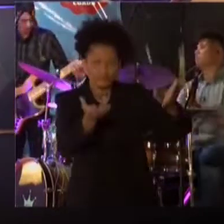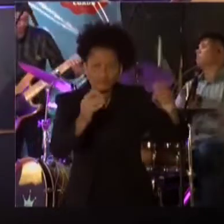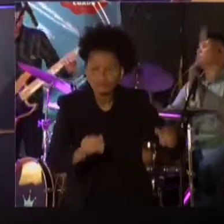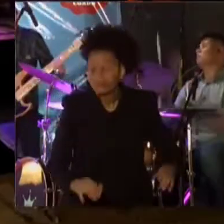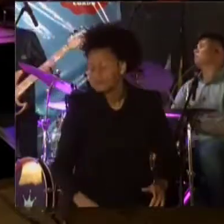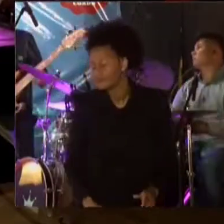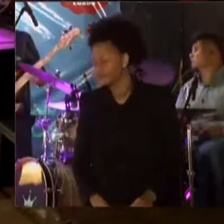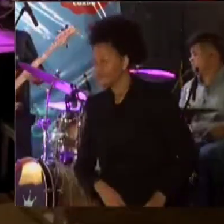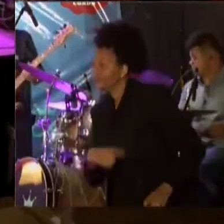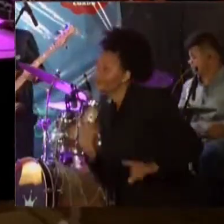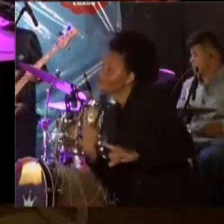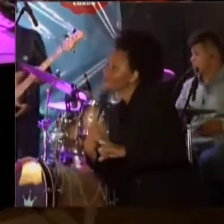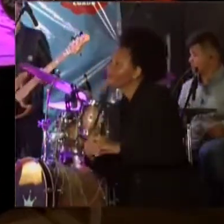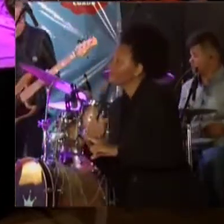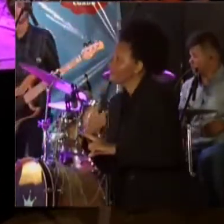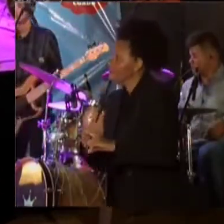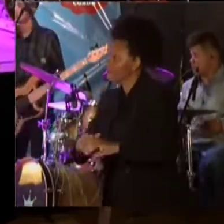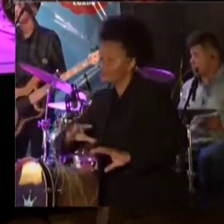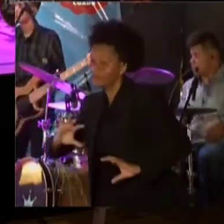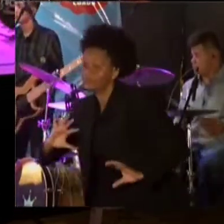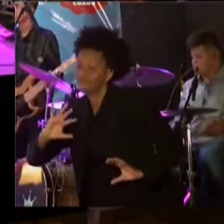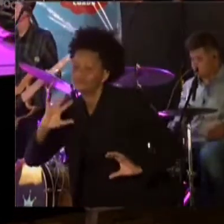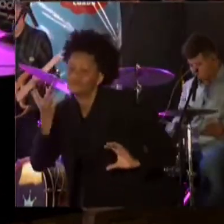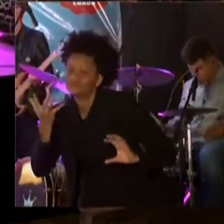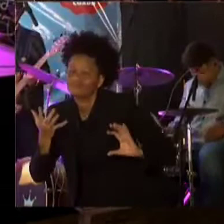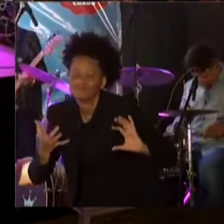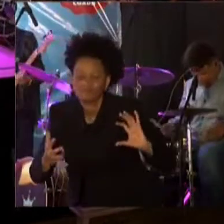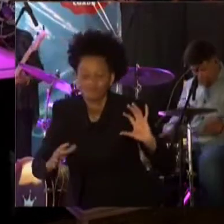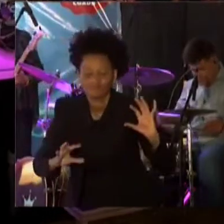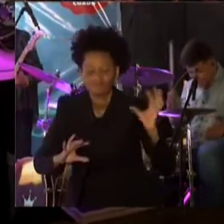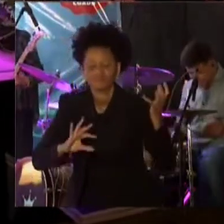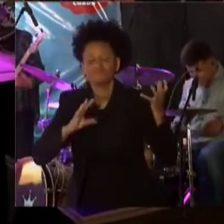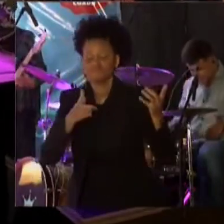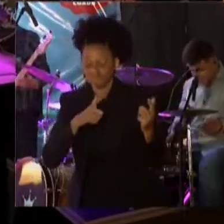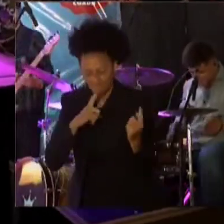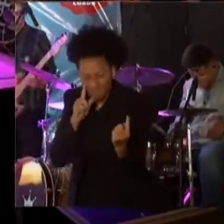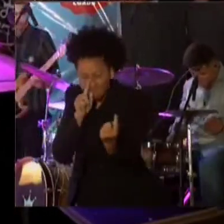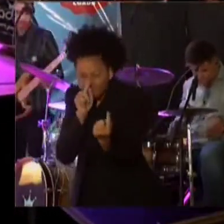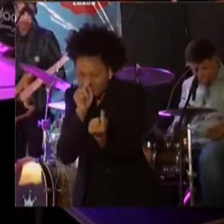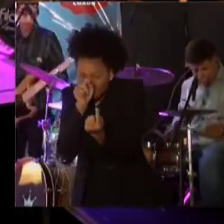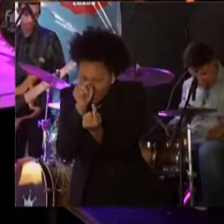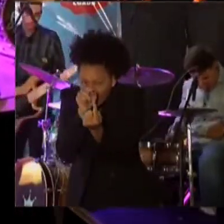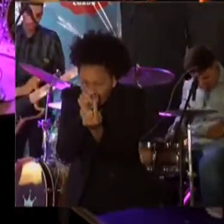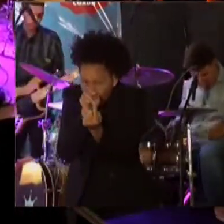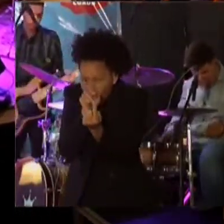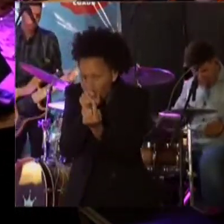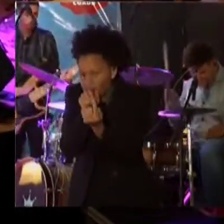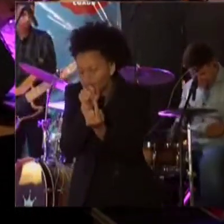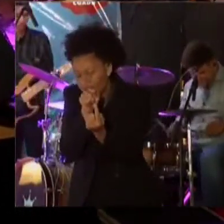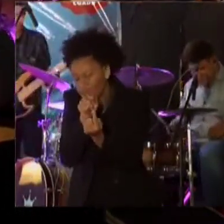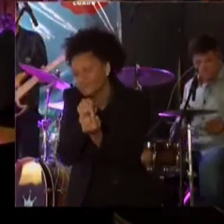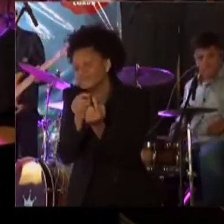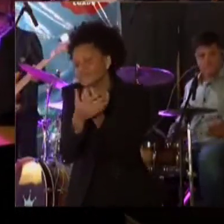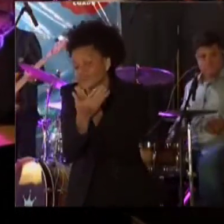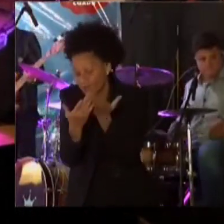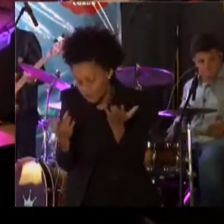Por quê? Eu te confiei uma missão, e nela